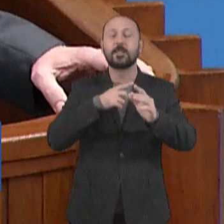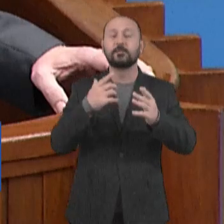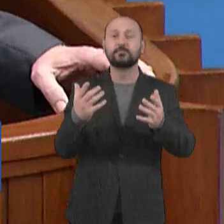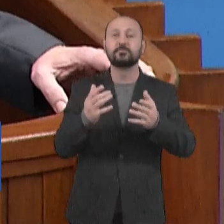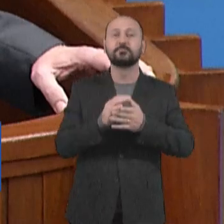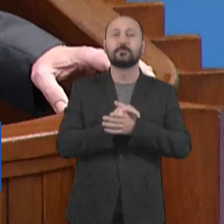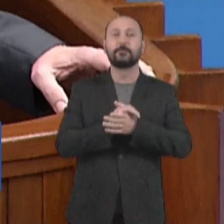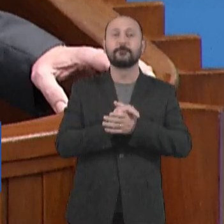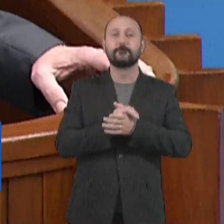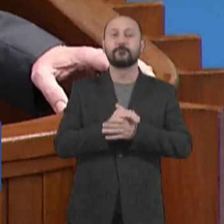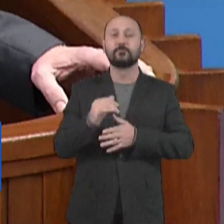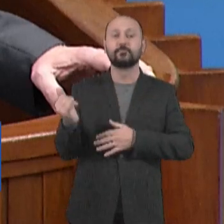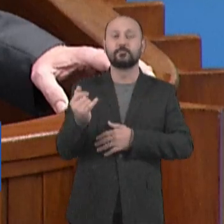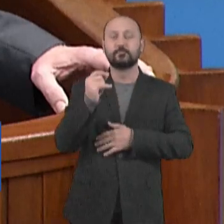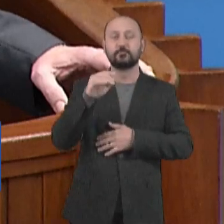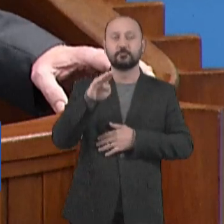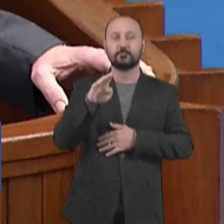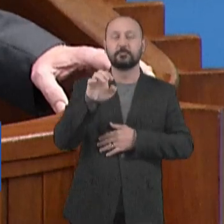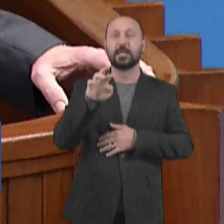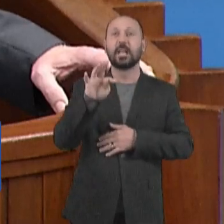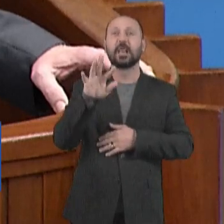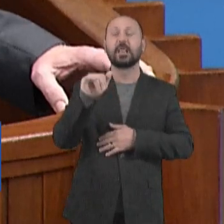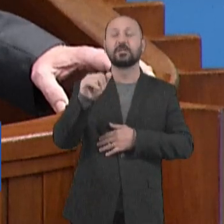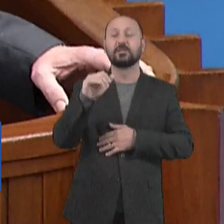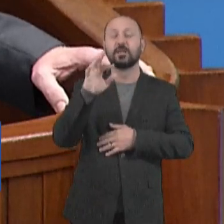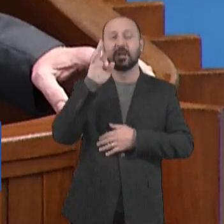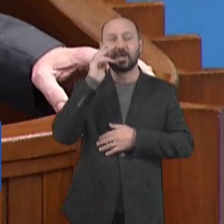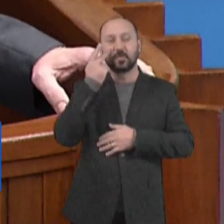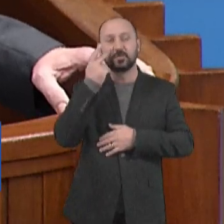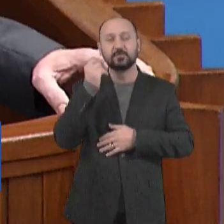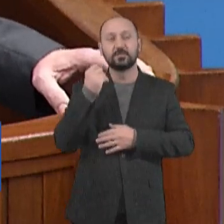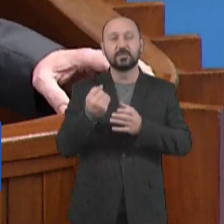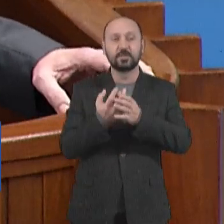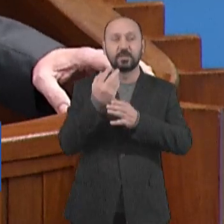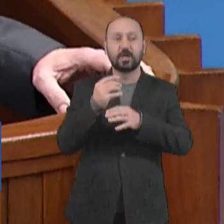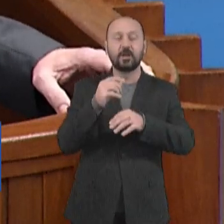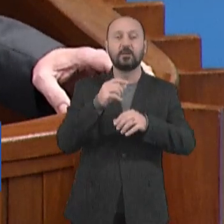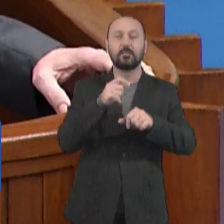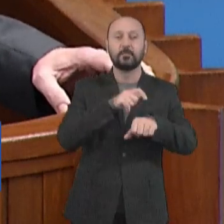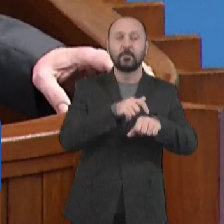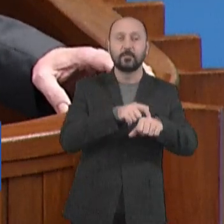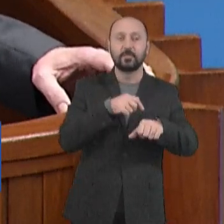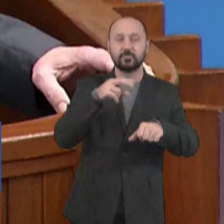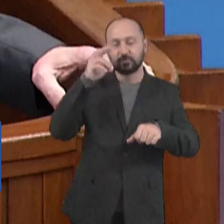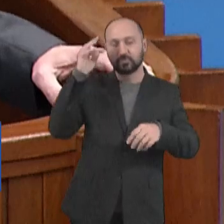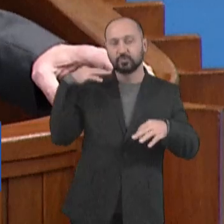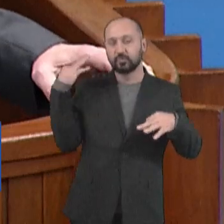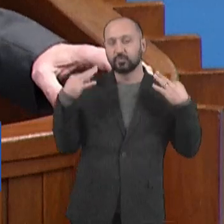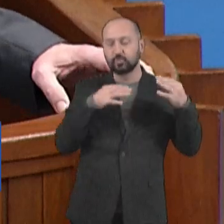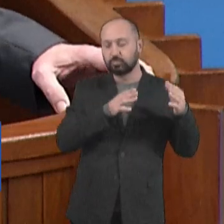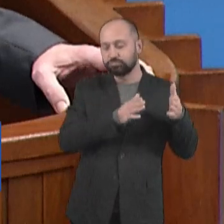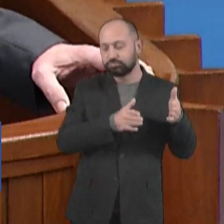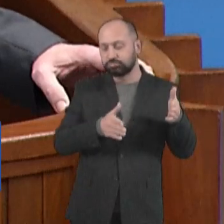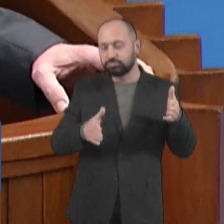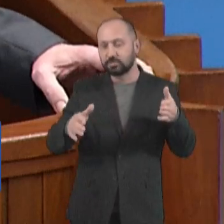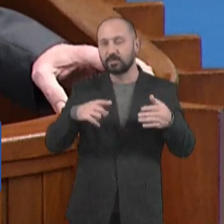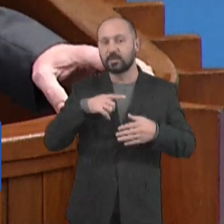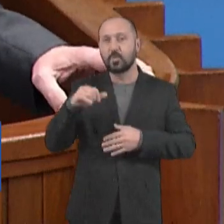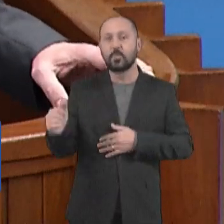e importante, Beretta, aqui, reconhecer, mas criar roteiros turísticos, criar